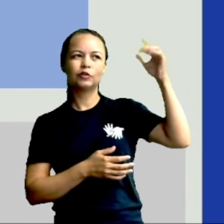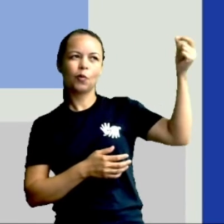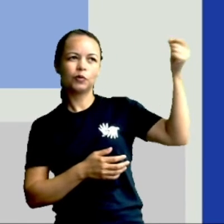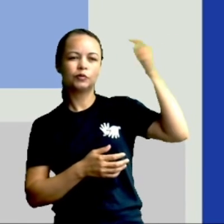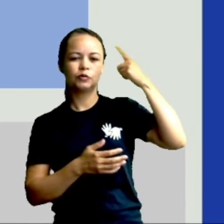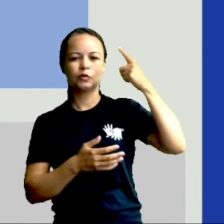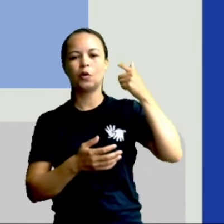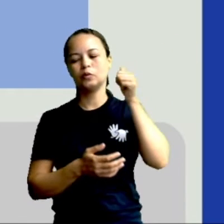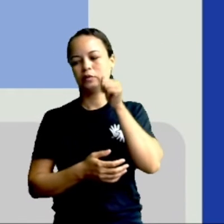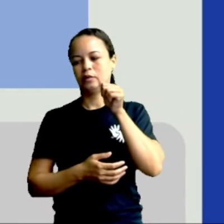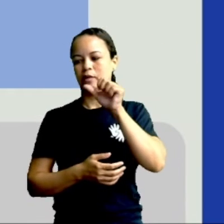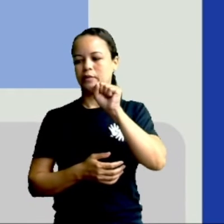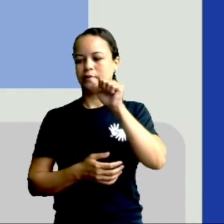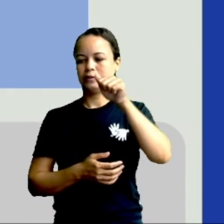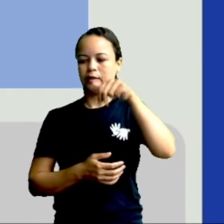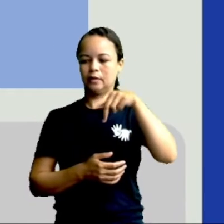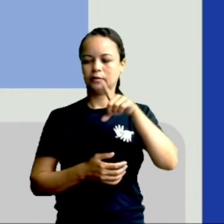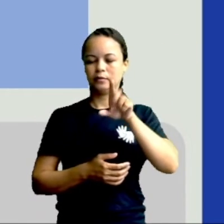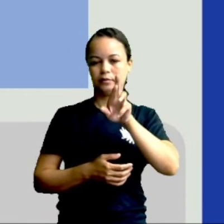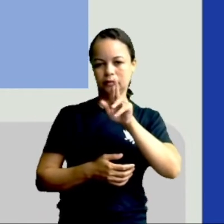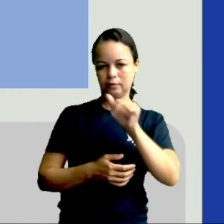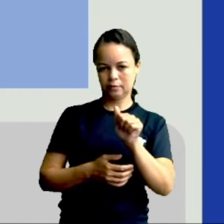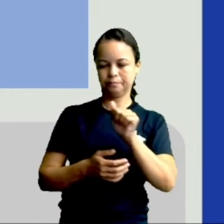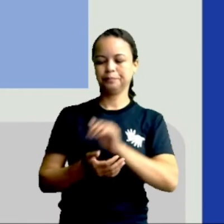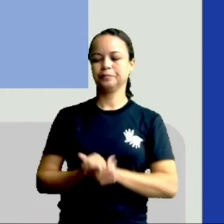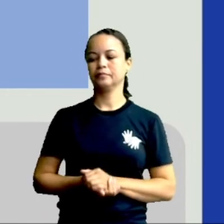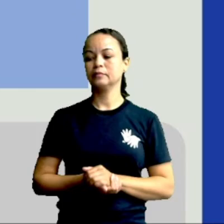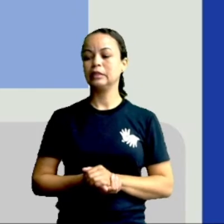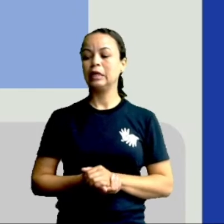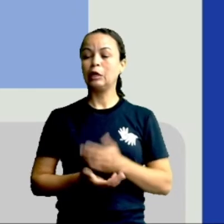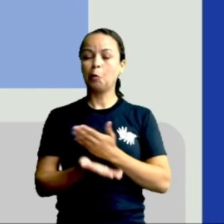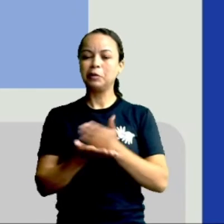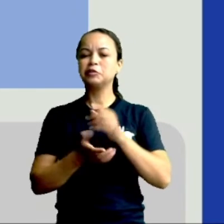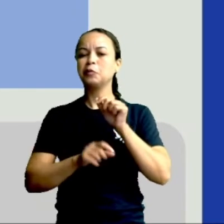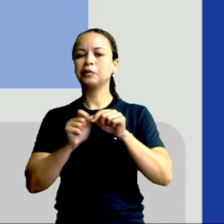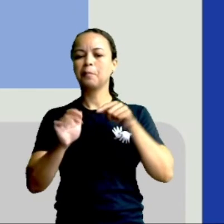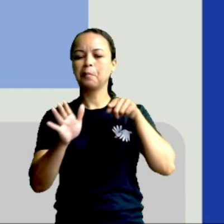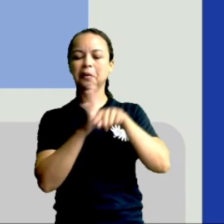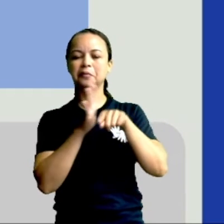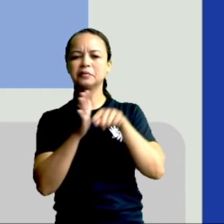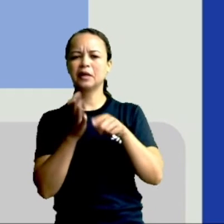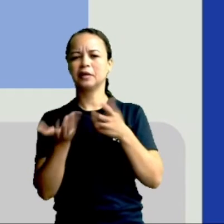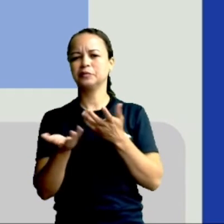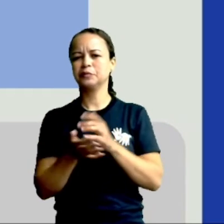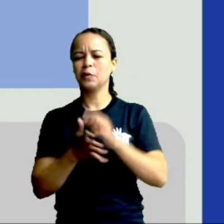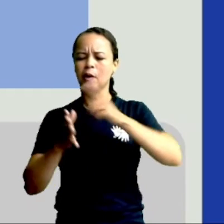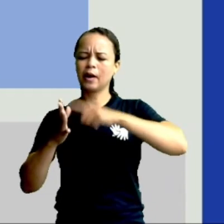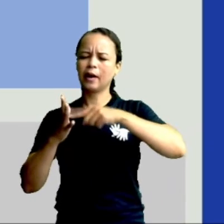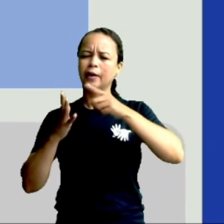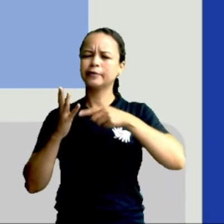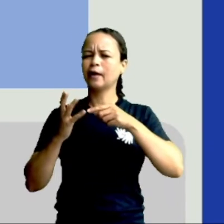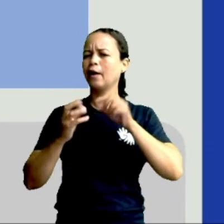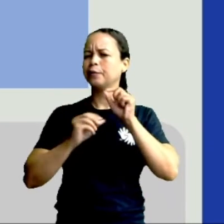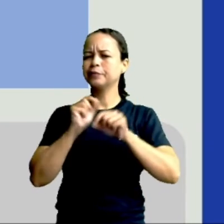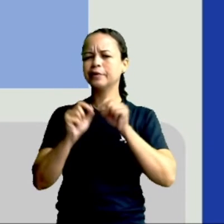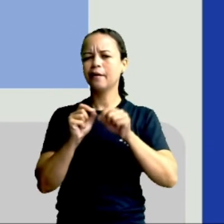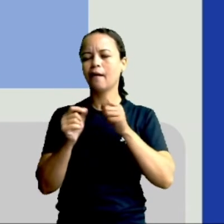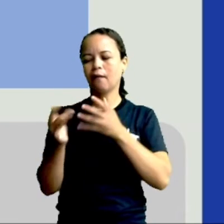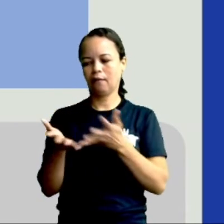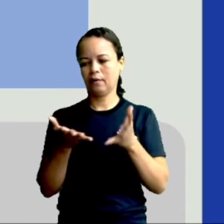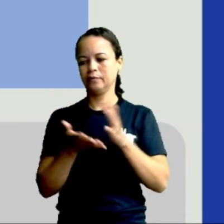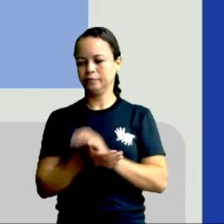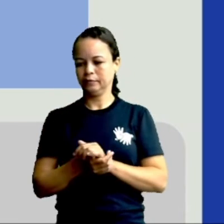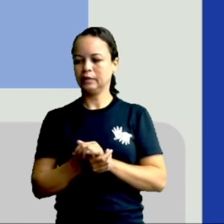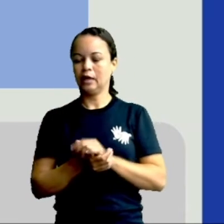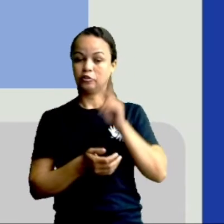Radish. E aí nós começamos com a pergunta, né? O que é um calendário astronômico? E nós vimos que o calendário astronômico é